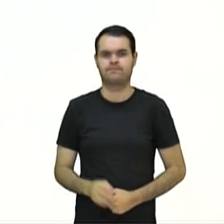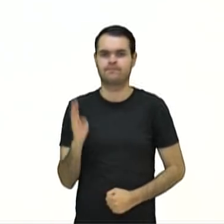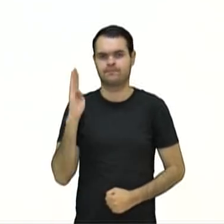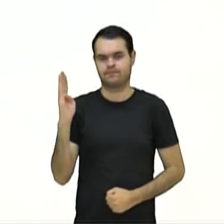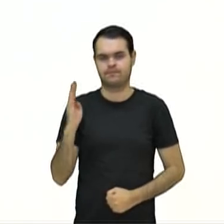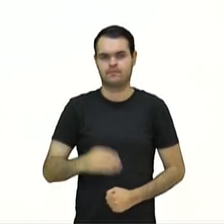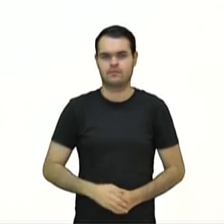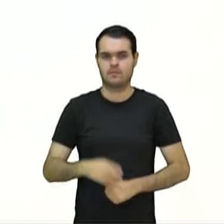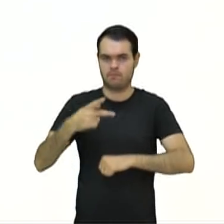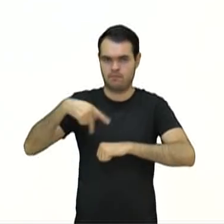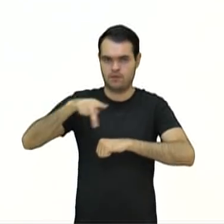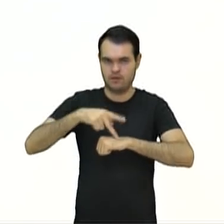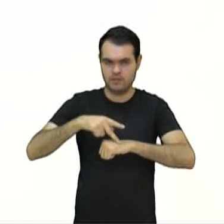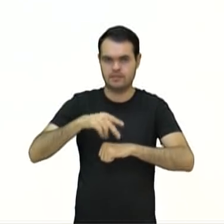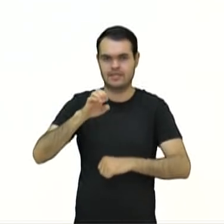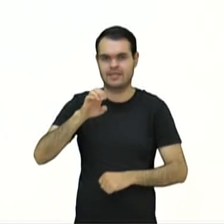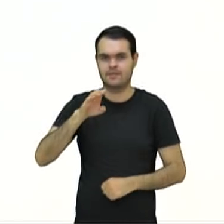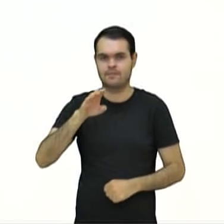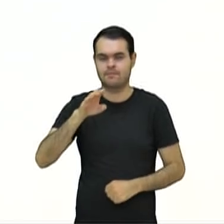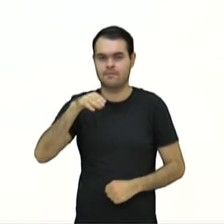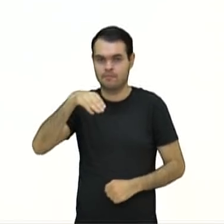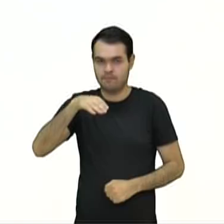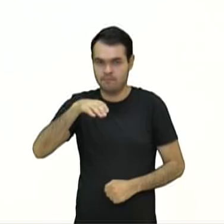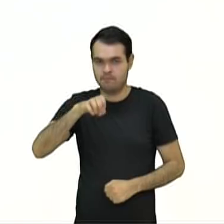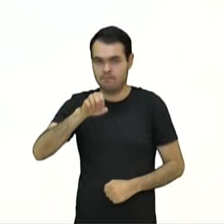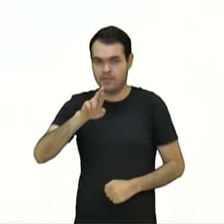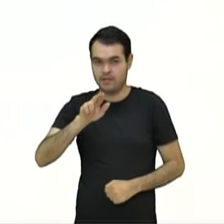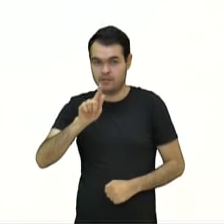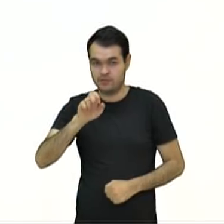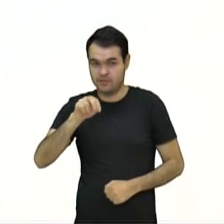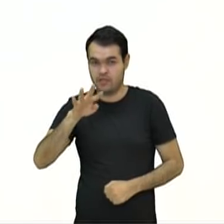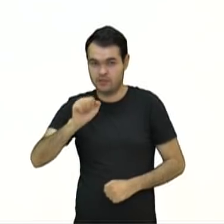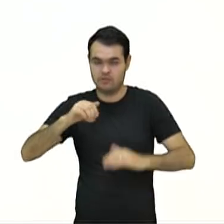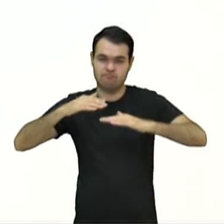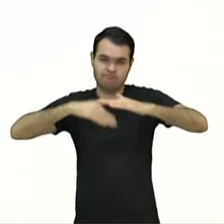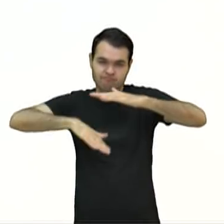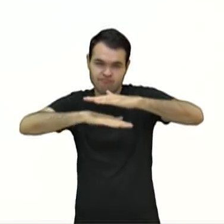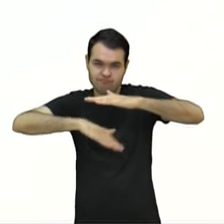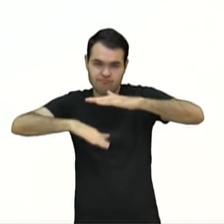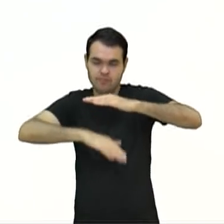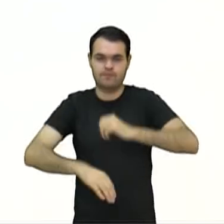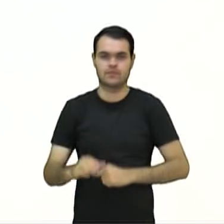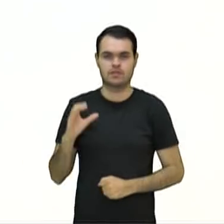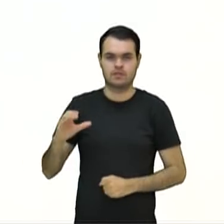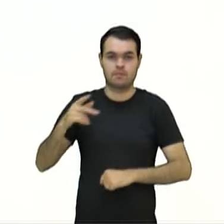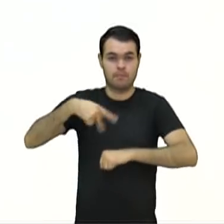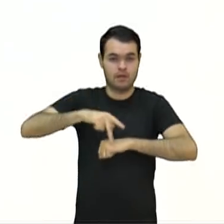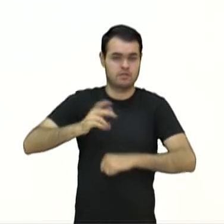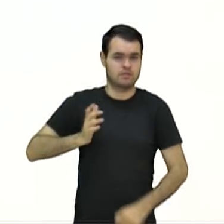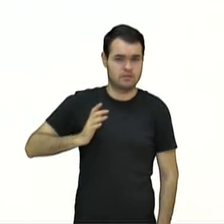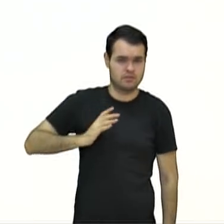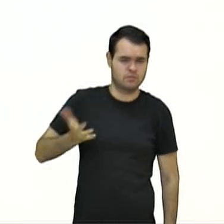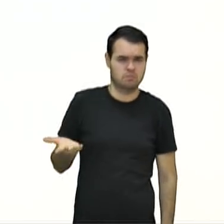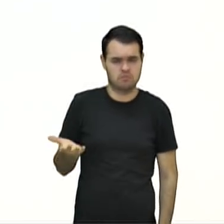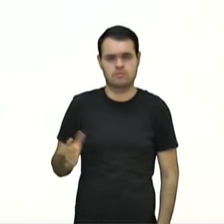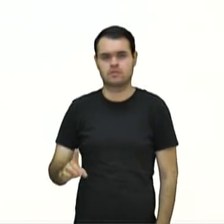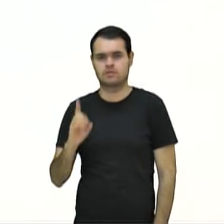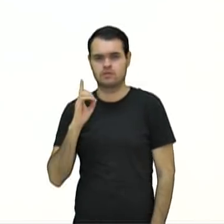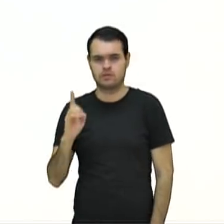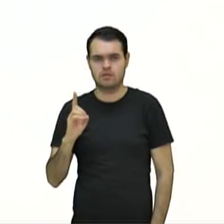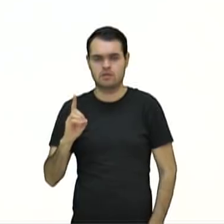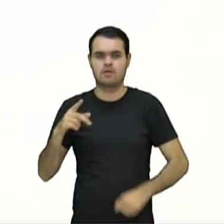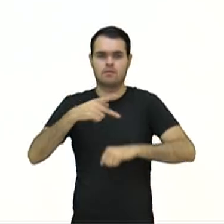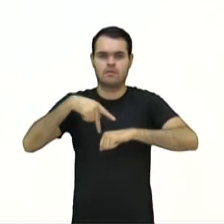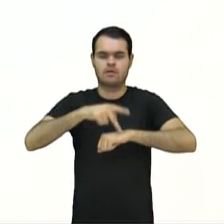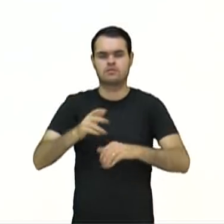B, países emergentes e subdesenvolvidos? Letra C, países ricos? Ou letra D,